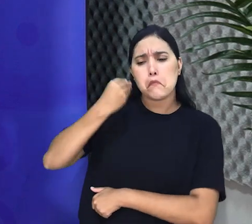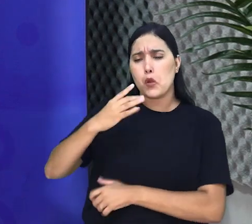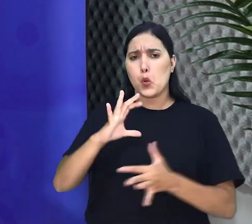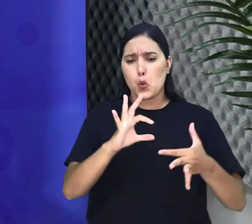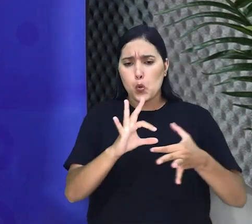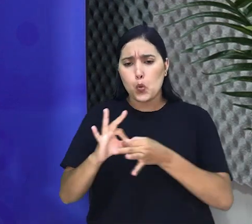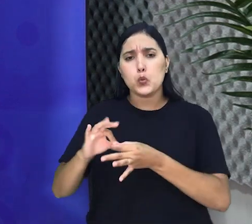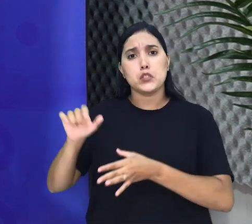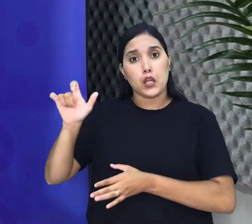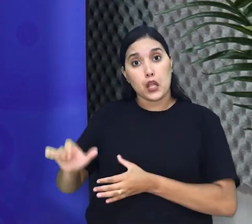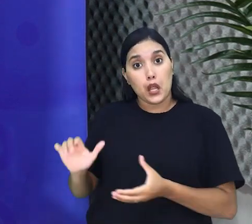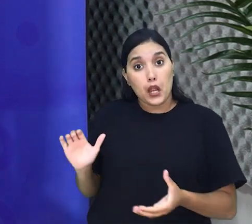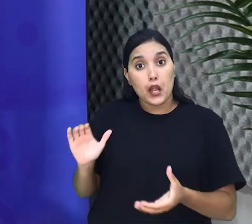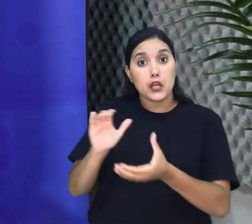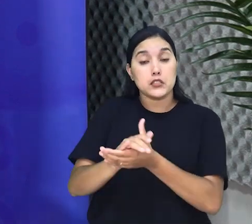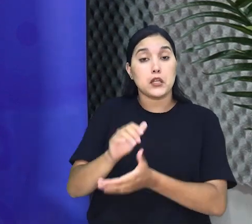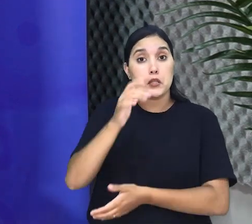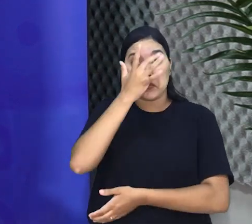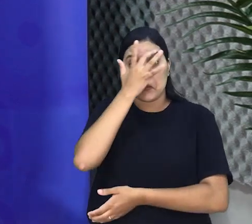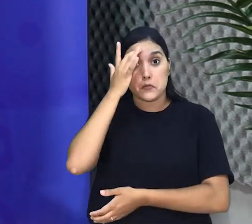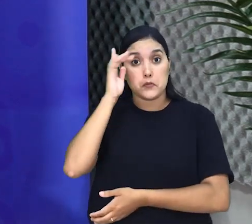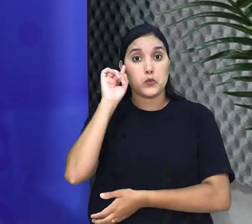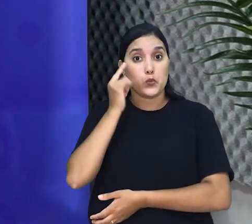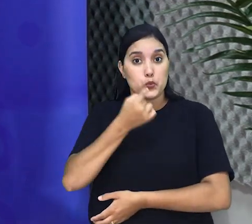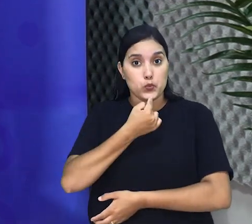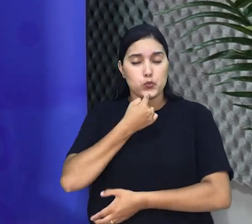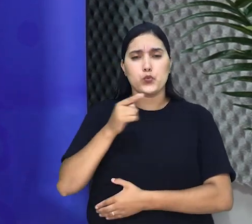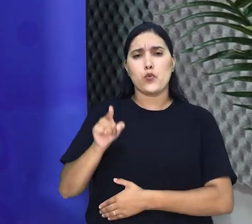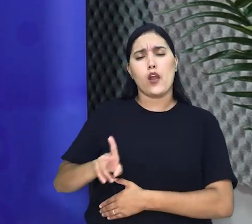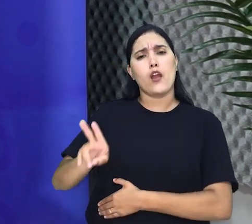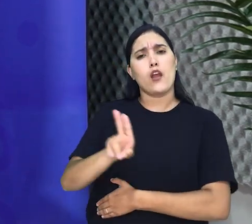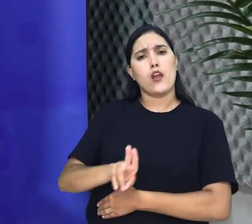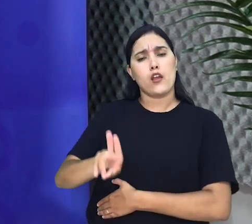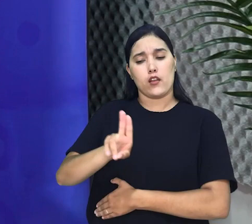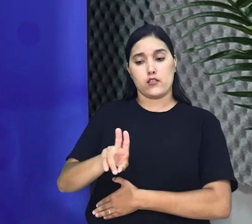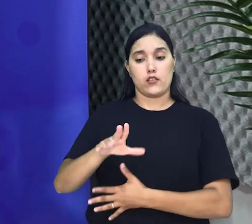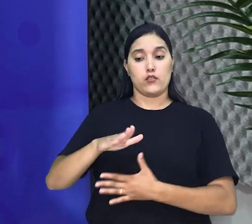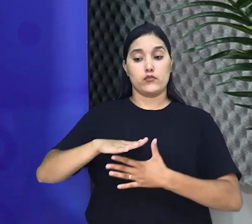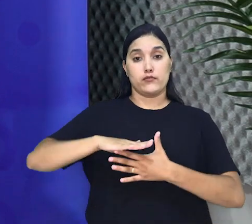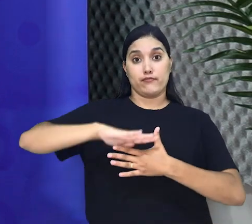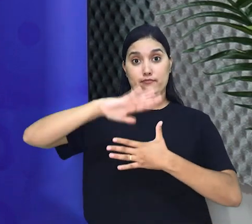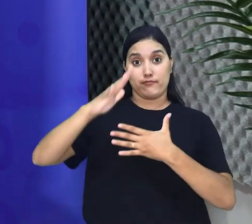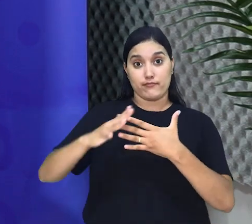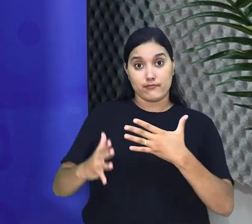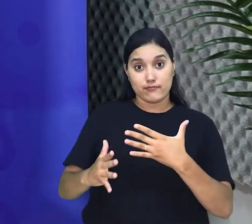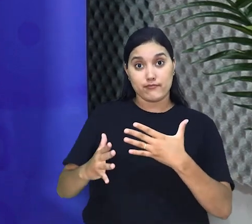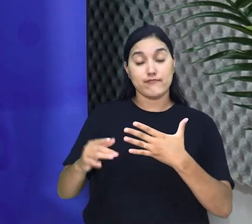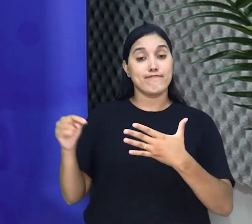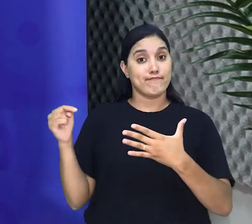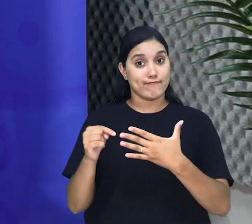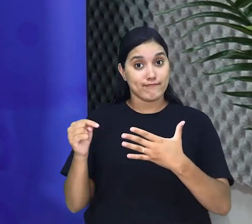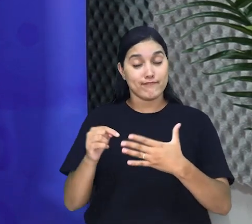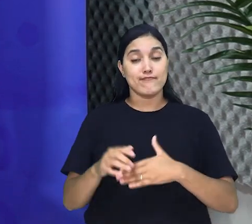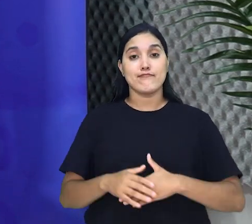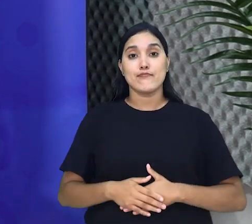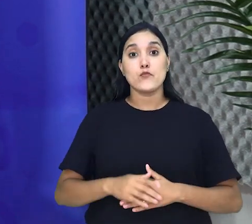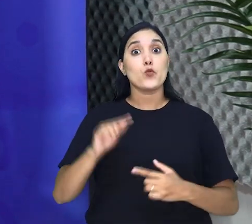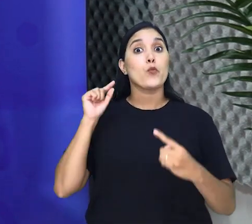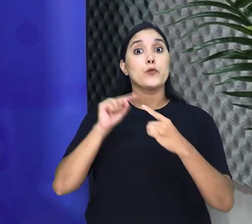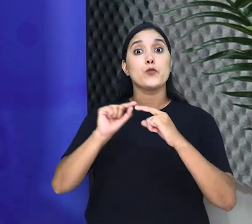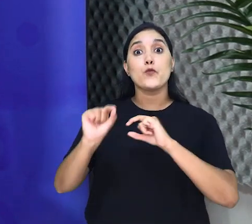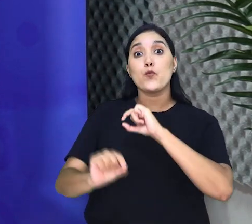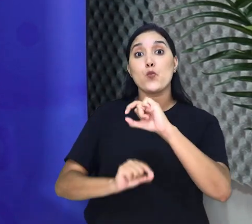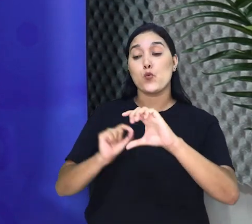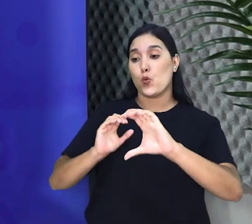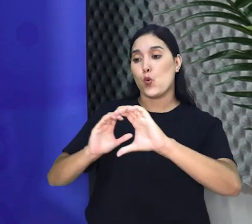Vânia, ela que tem, dentro de todo o seu contexto e vivência, casada com um surdo, ela adotou a